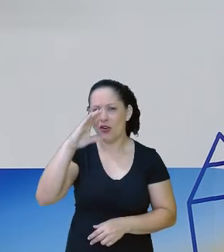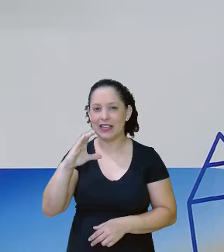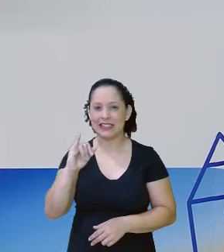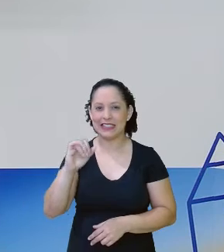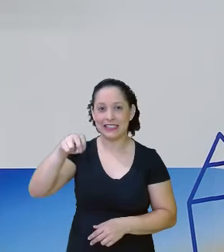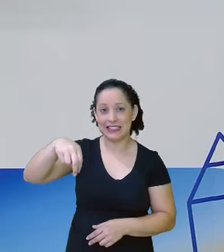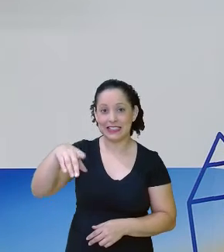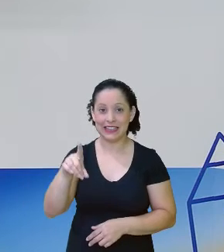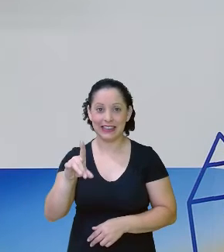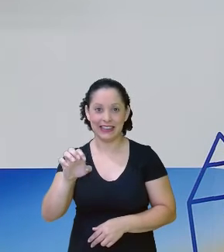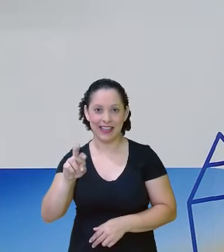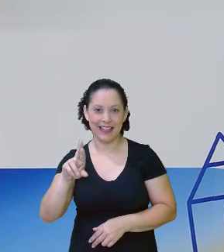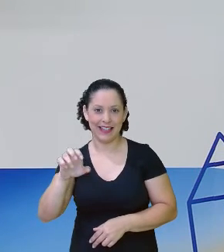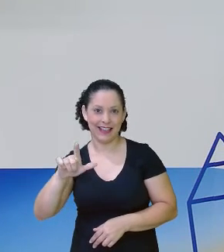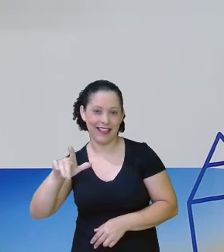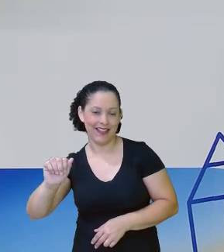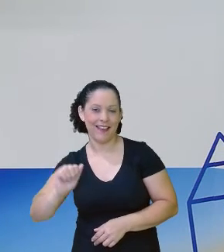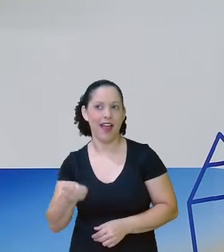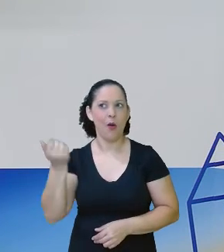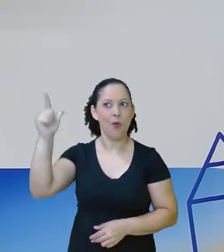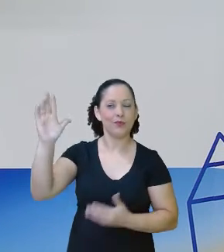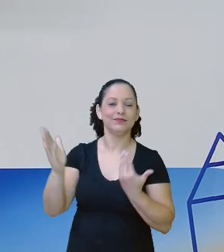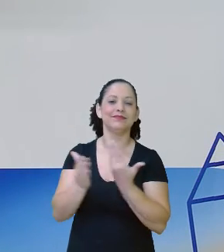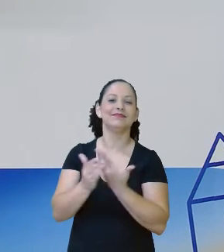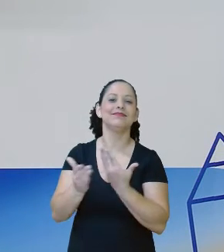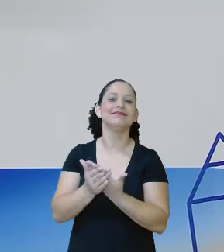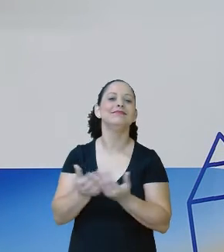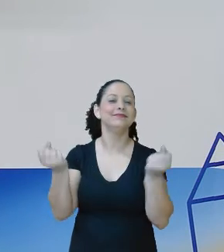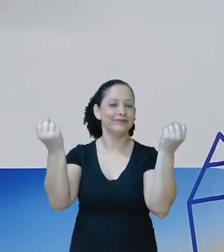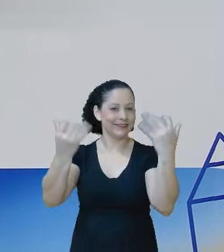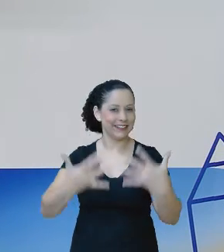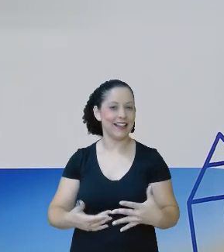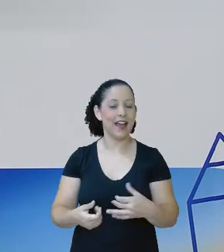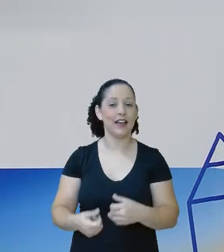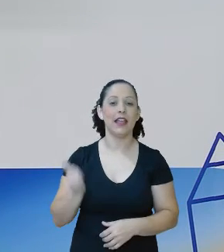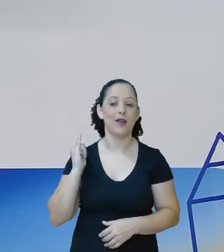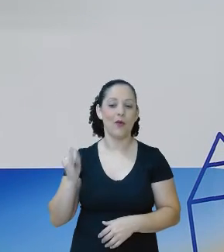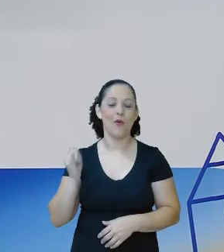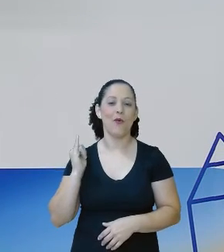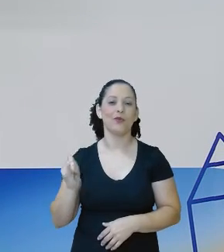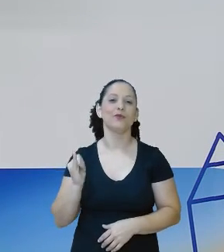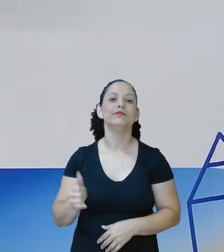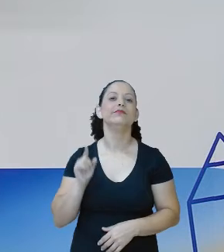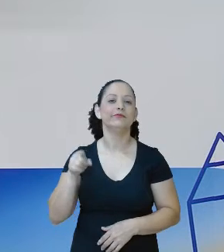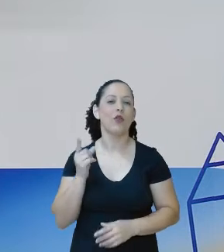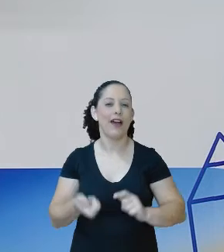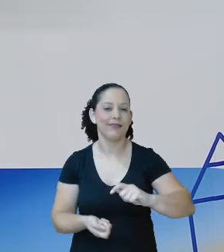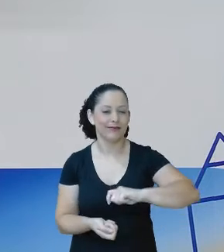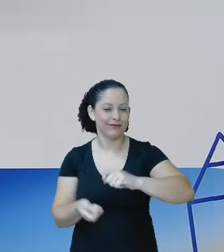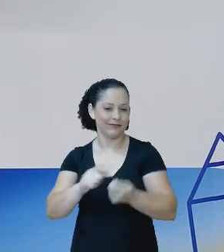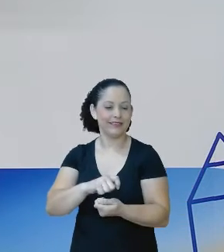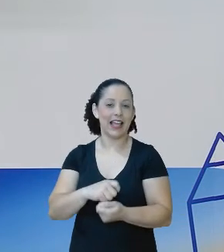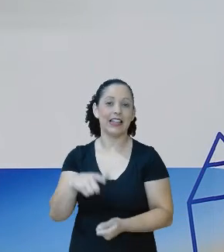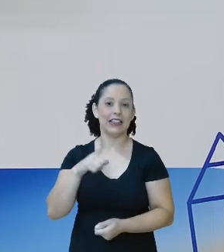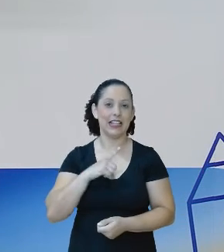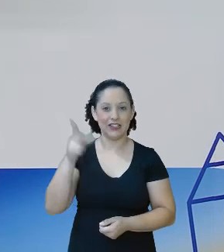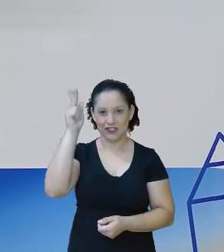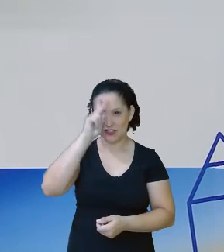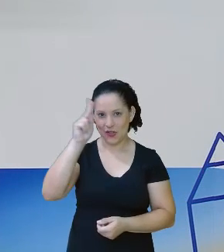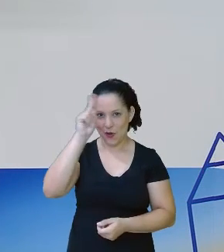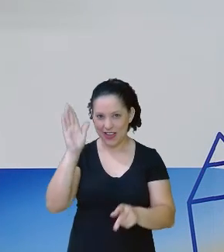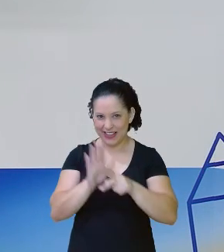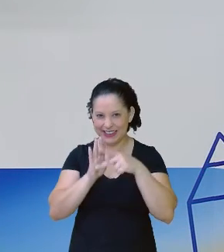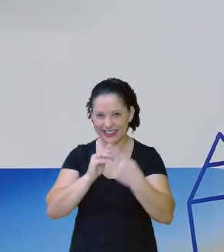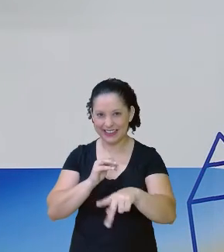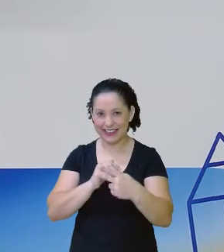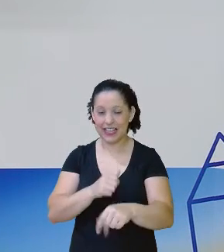fica aí de sugestão para mim, para uma próxima aula, tá joia? Quando a gente for trabalhar conto de novo, eu vou dar um jeitinho de trazer alguma coisa da